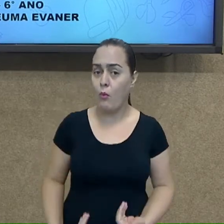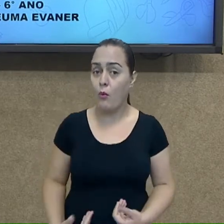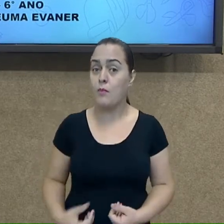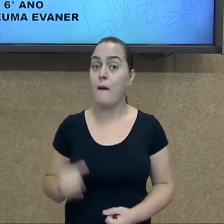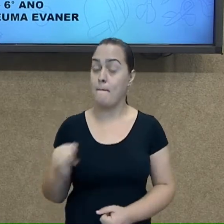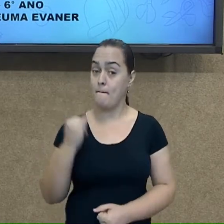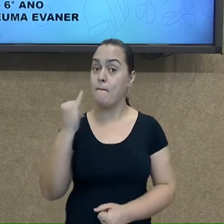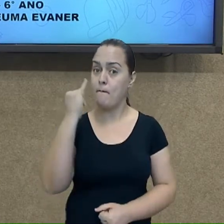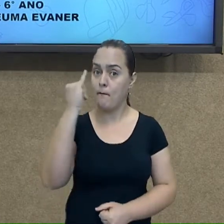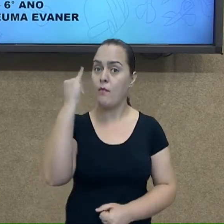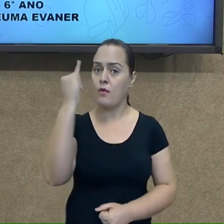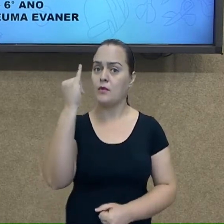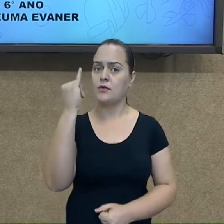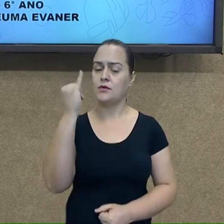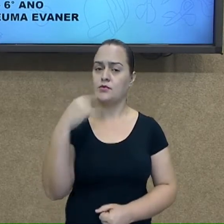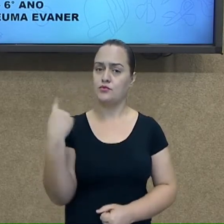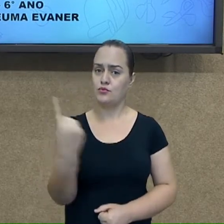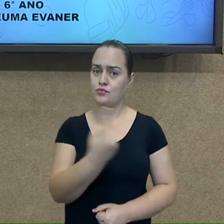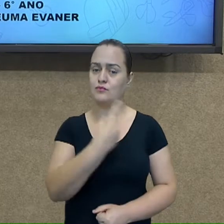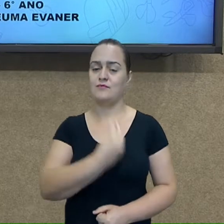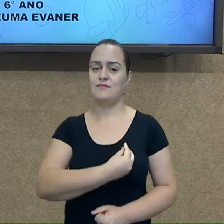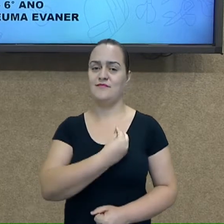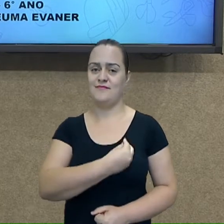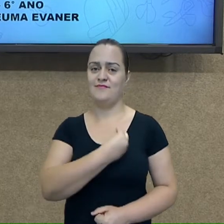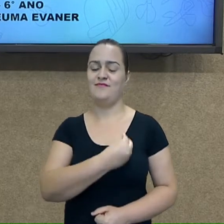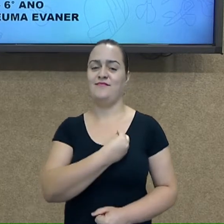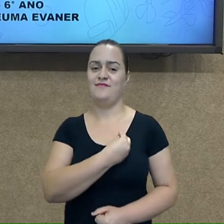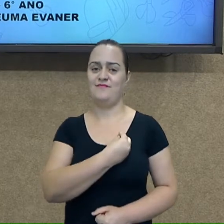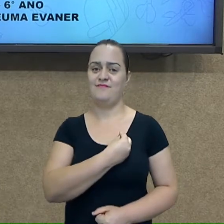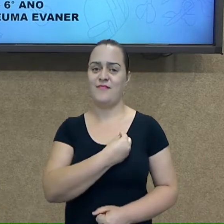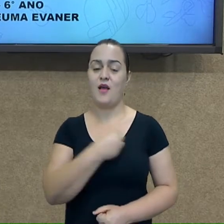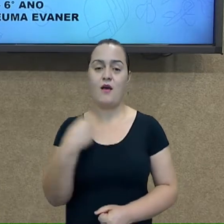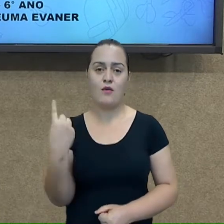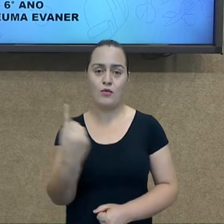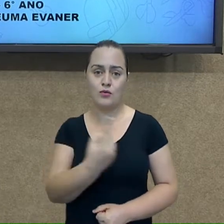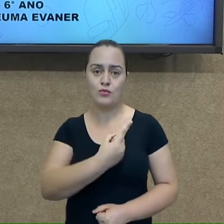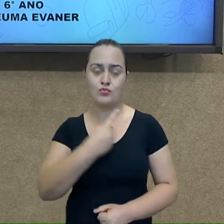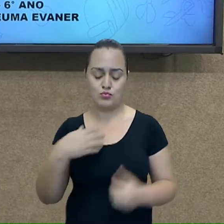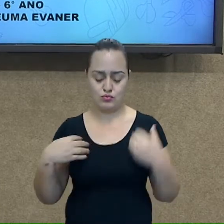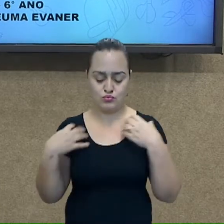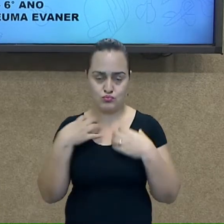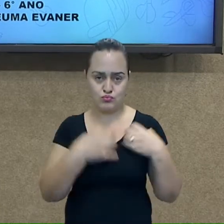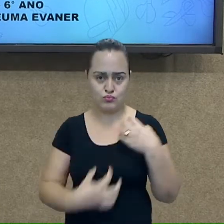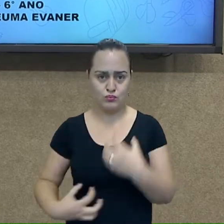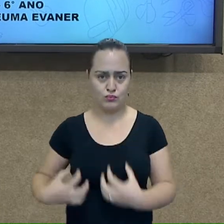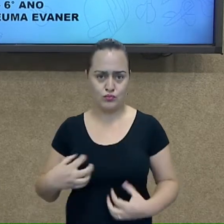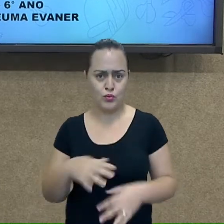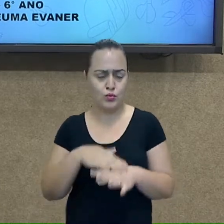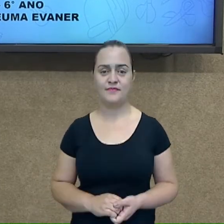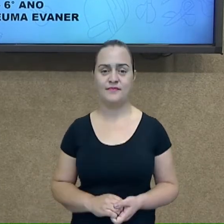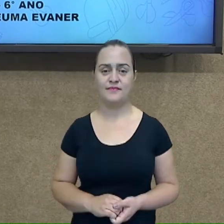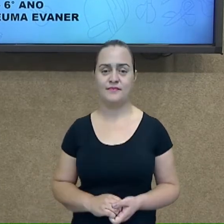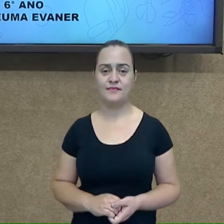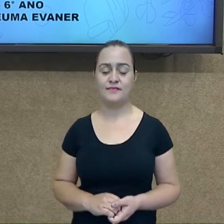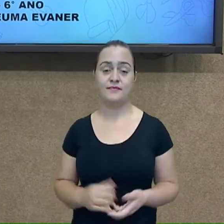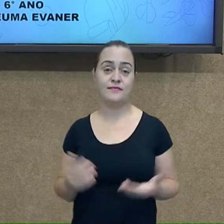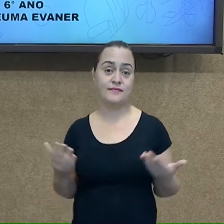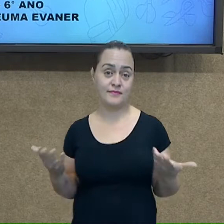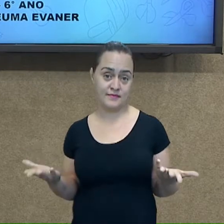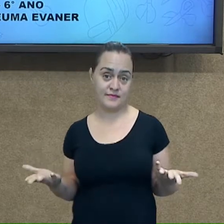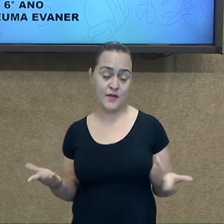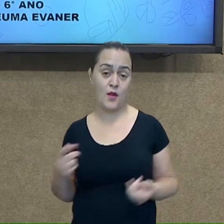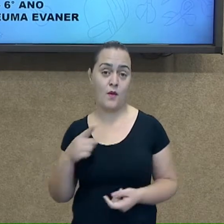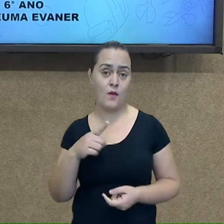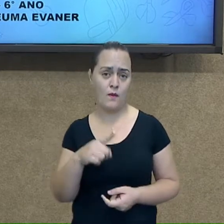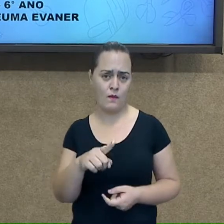imprescindíveis para a nossa existência, para a existência do organismo humano. Você tem